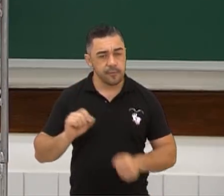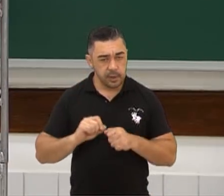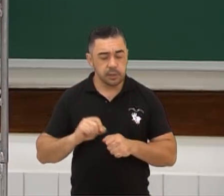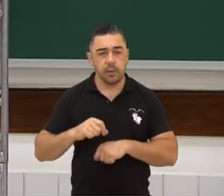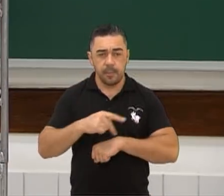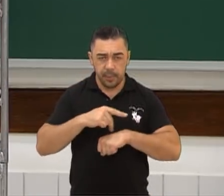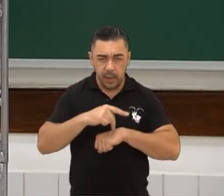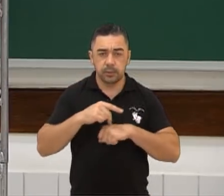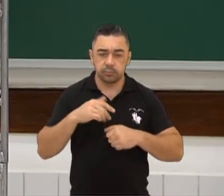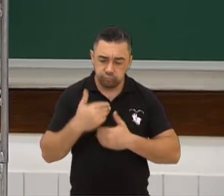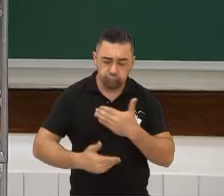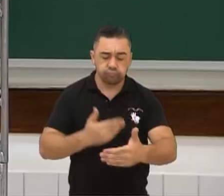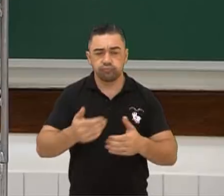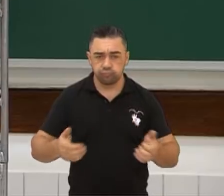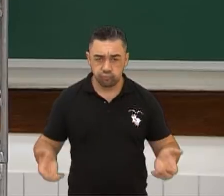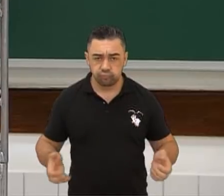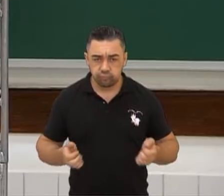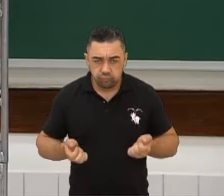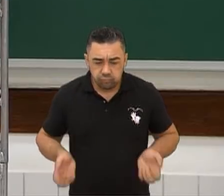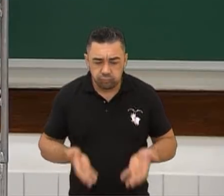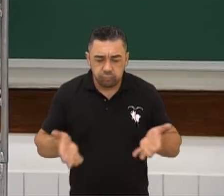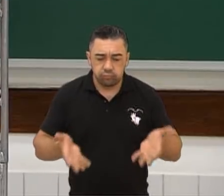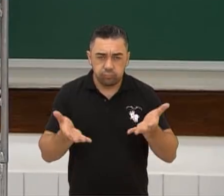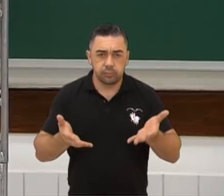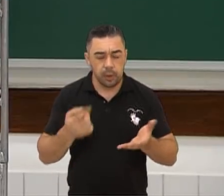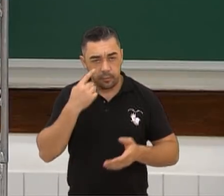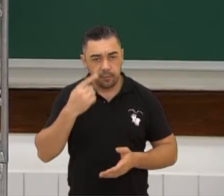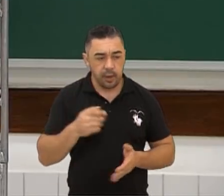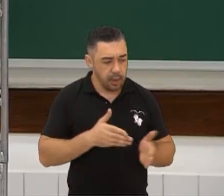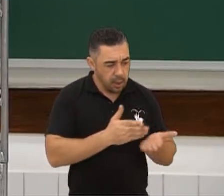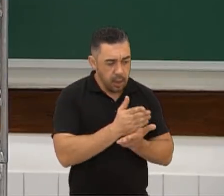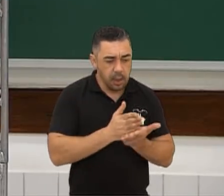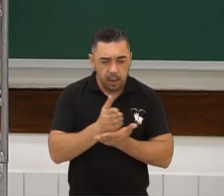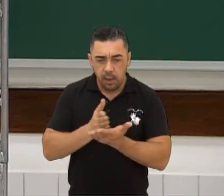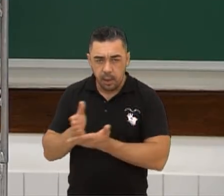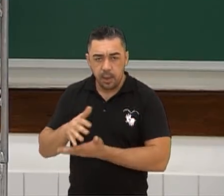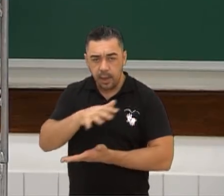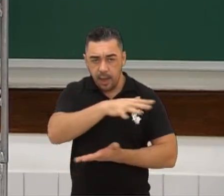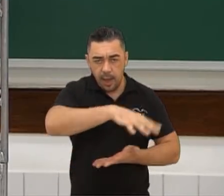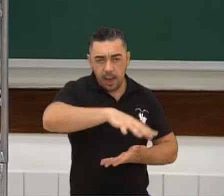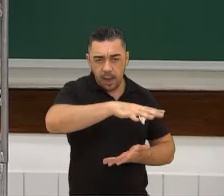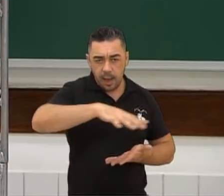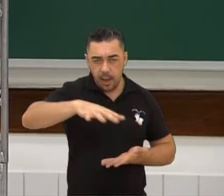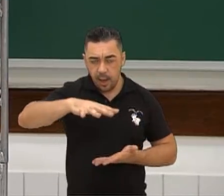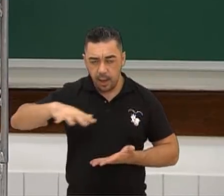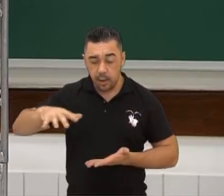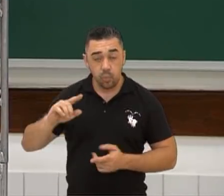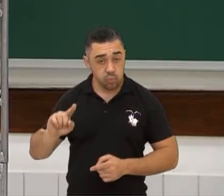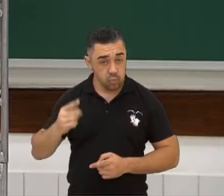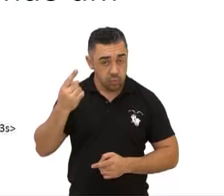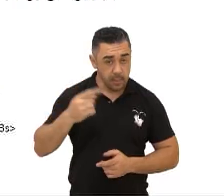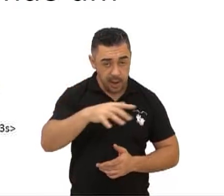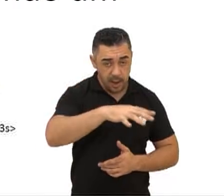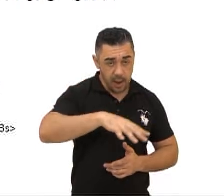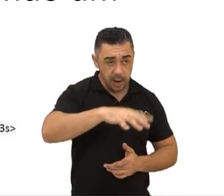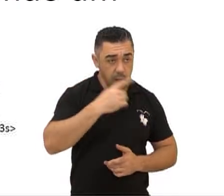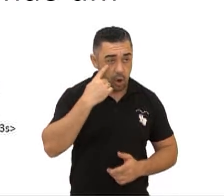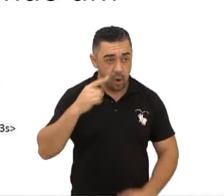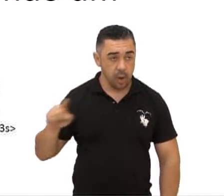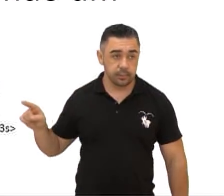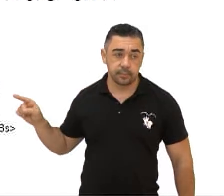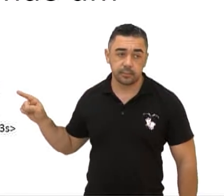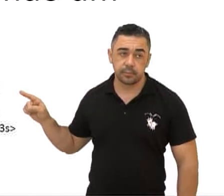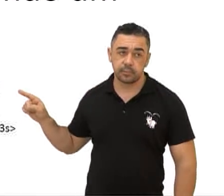país avançar em várias áreas. Nós vamos ver um pouco hoje nas próximas aulas. Uma dessas áreas, olha aí essa imagem